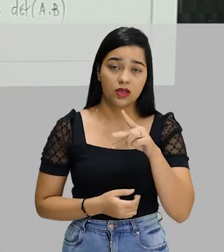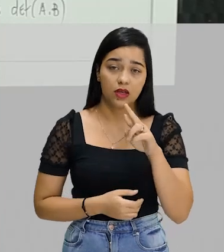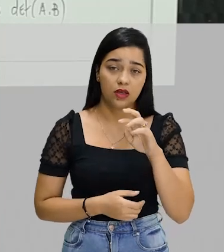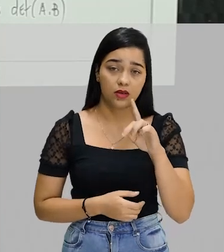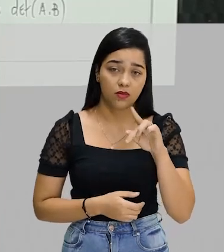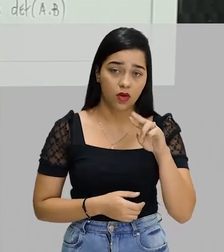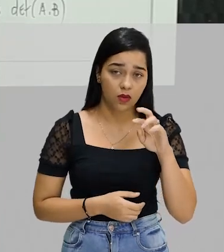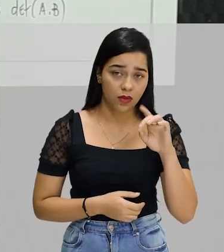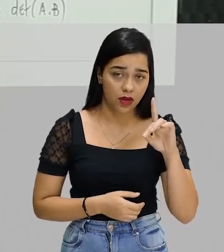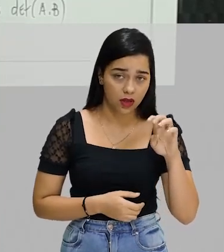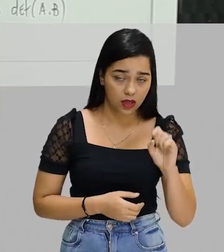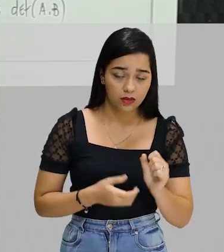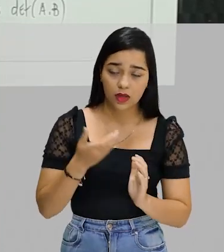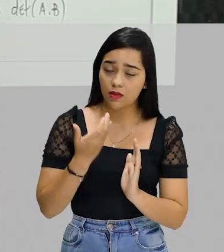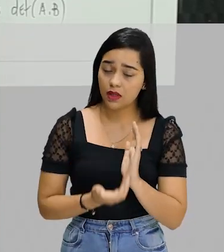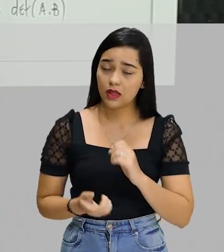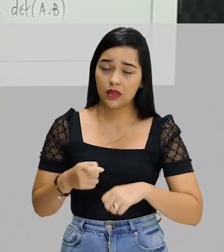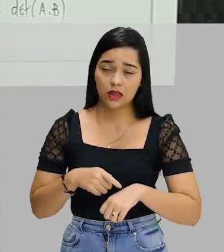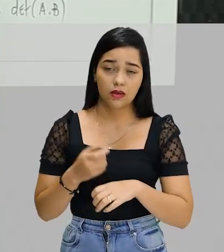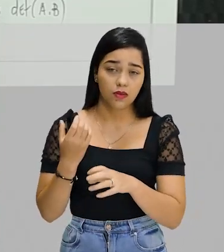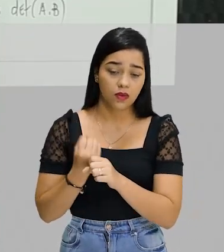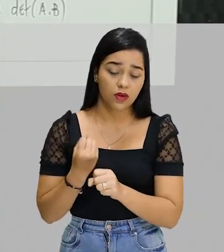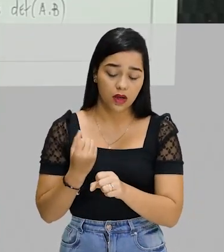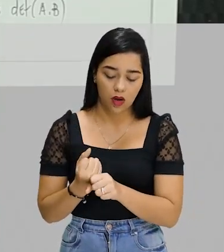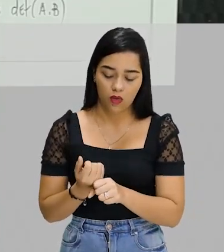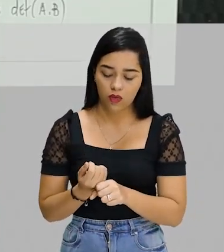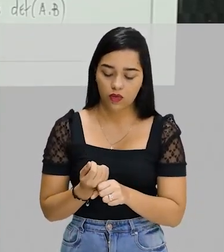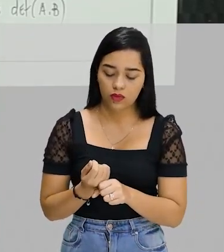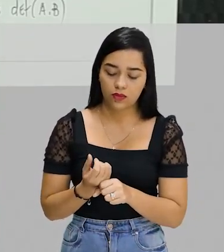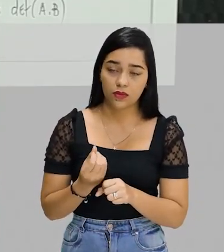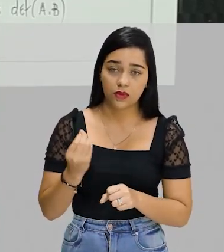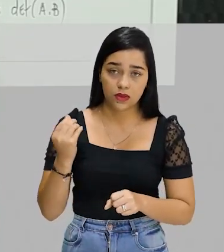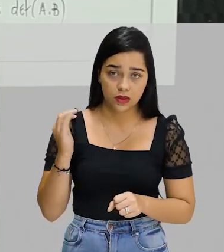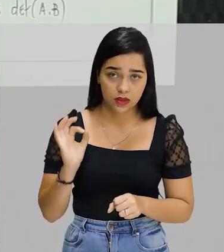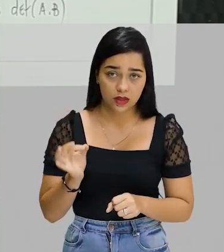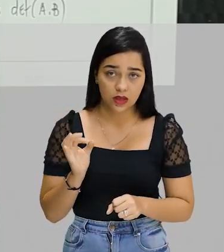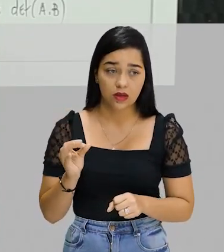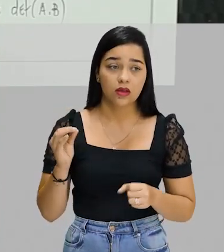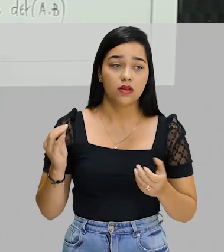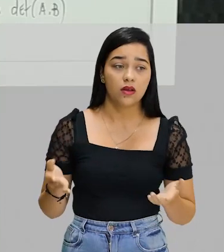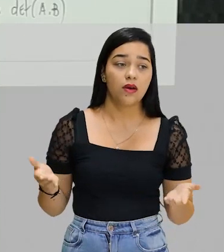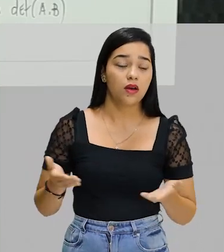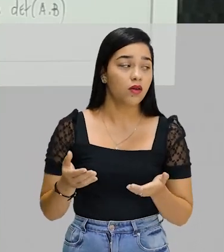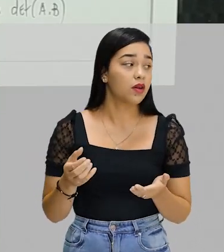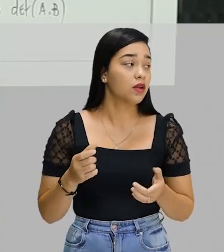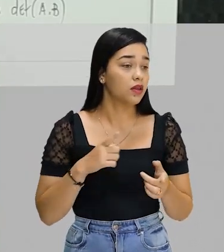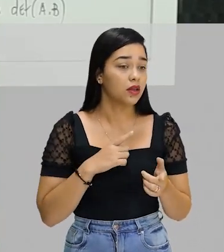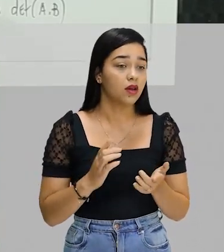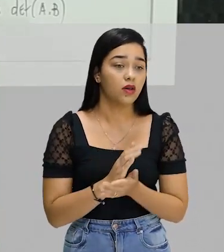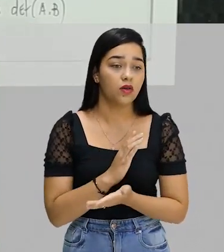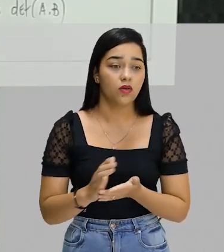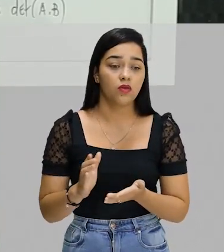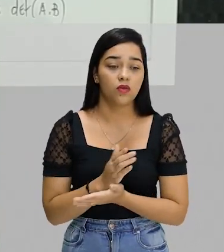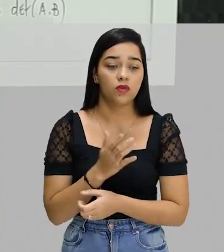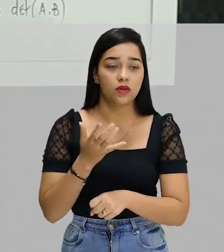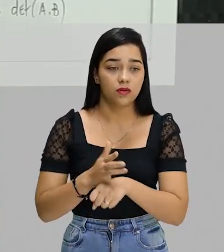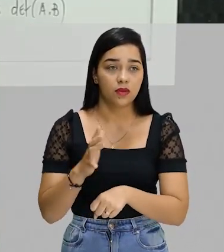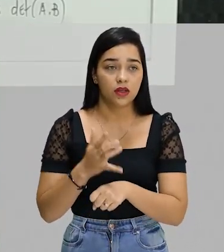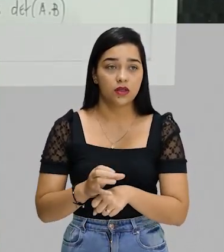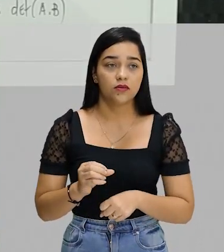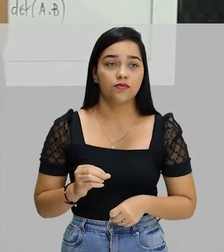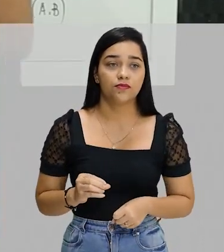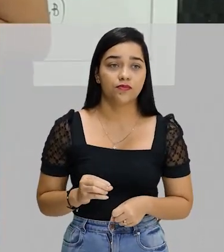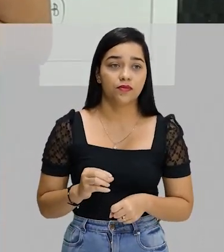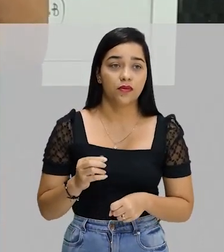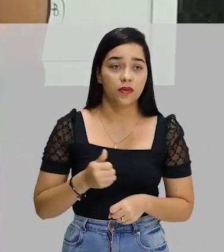gente não perca tempo fazendo um cálculo desnecessário. Beleza, galera? Então vamos lá, vamos fazer alguns exercícios aqui. Olha, aqui